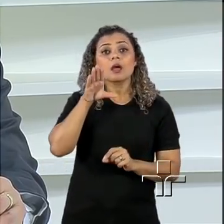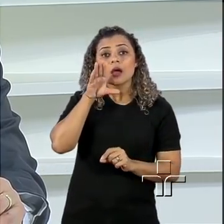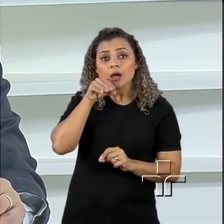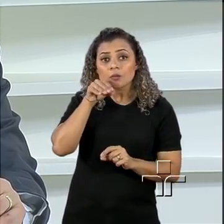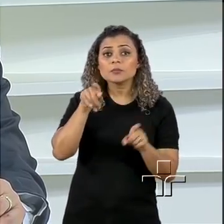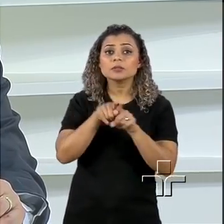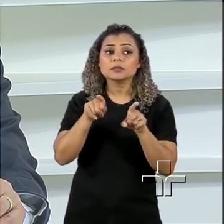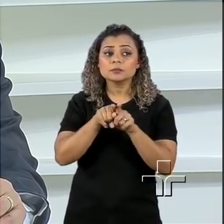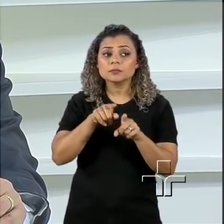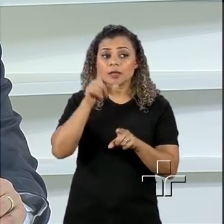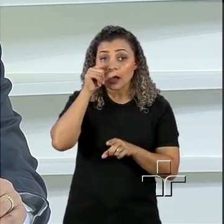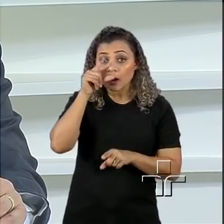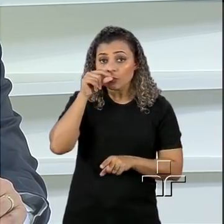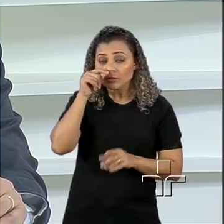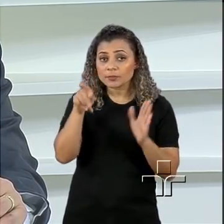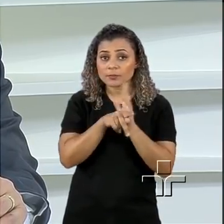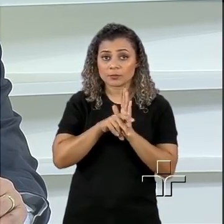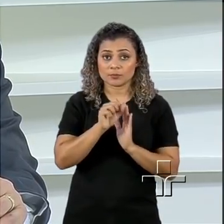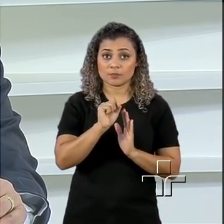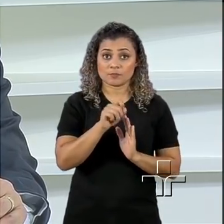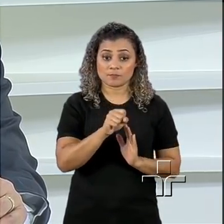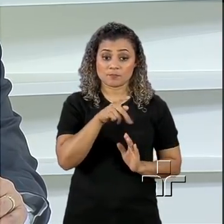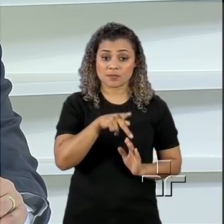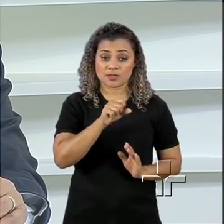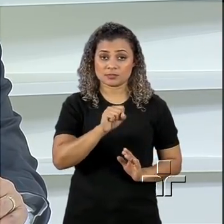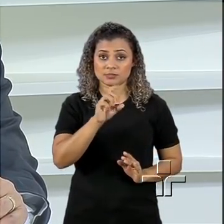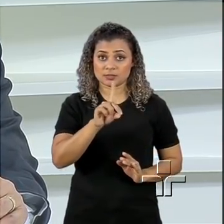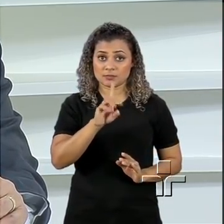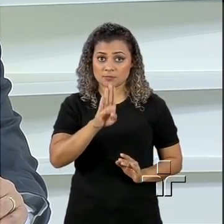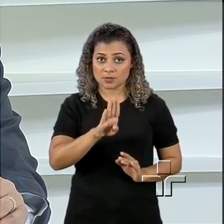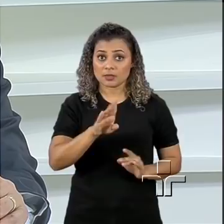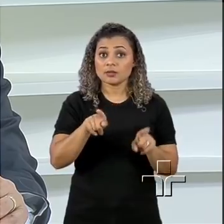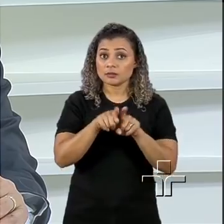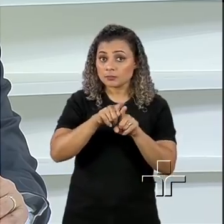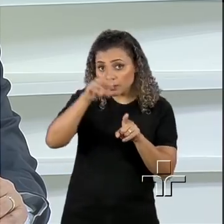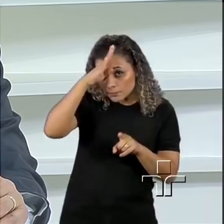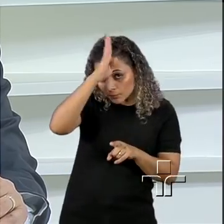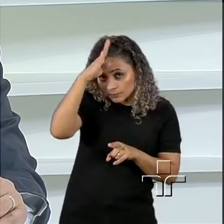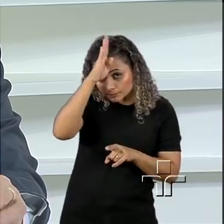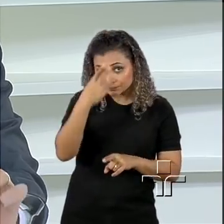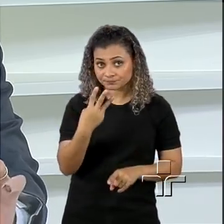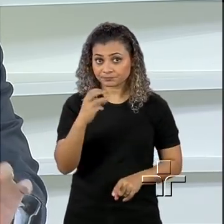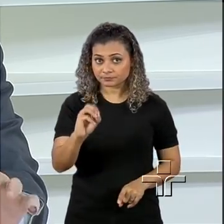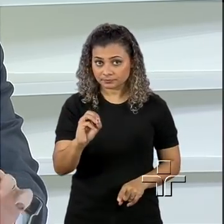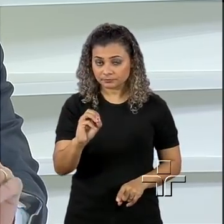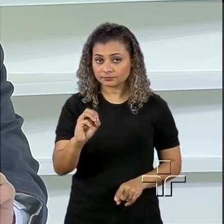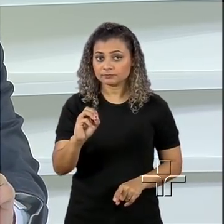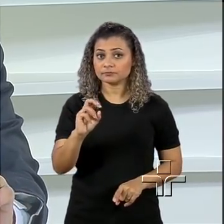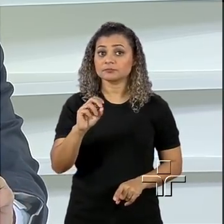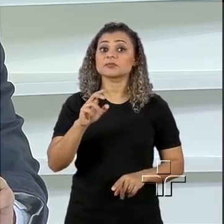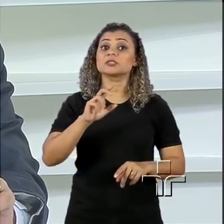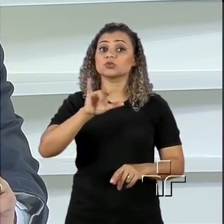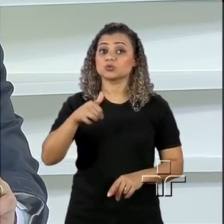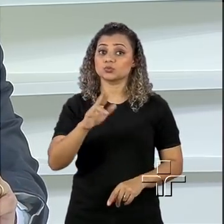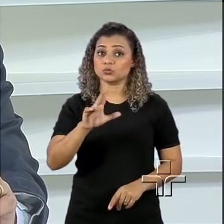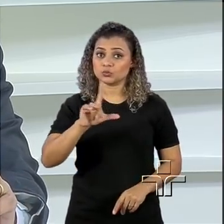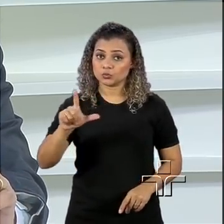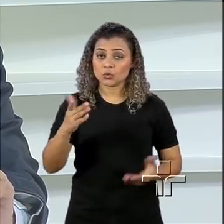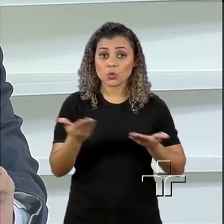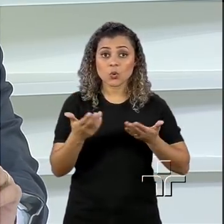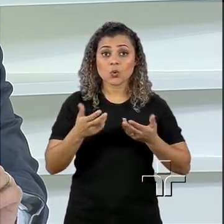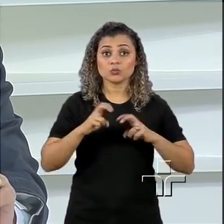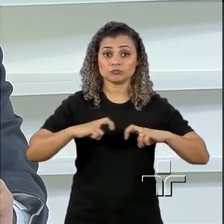do PSDB. E no dia 30 de julho, Jair Bolsonaro, do PSL. Na nossa bancada de